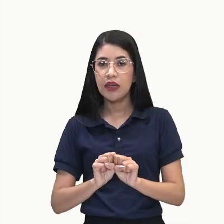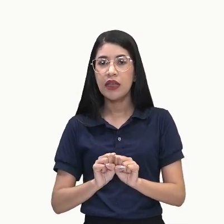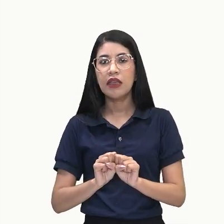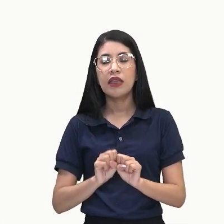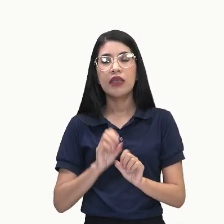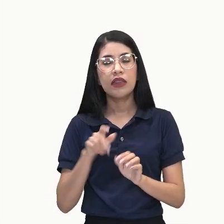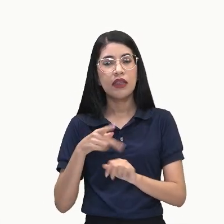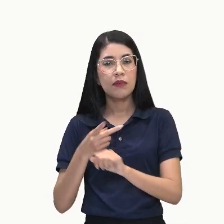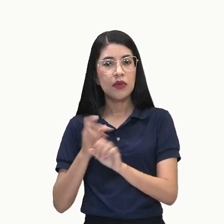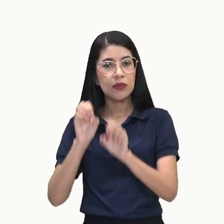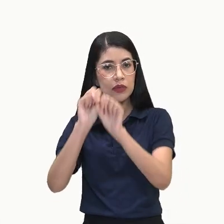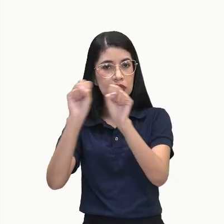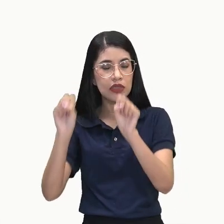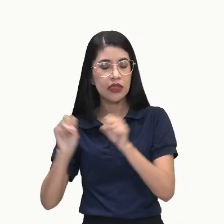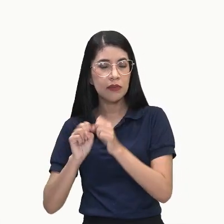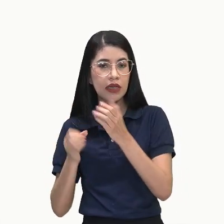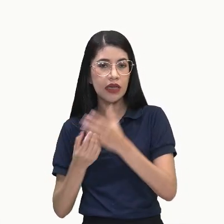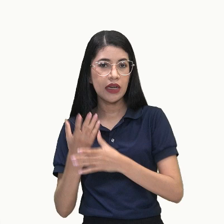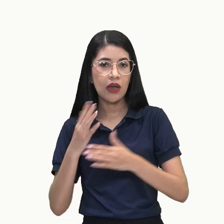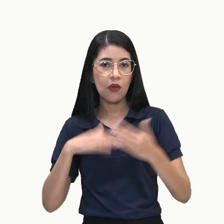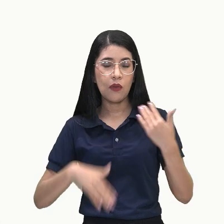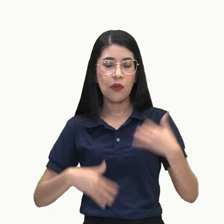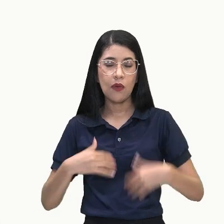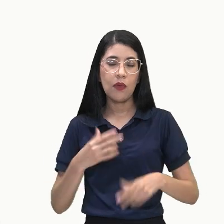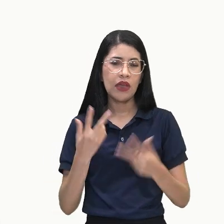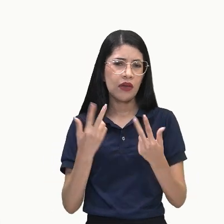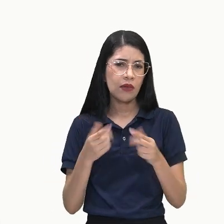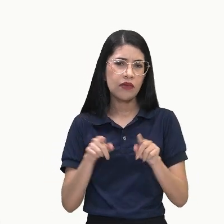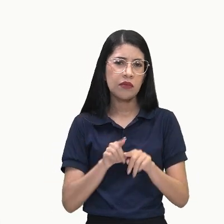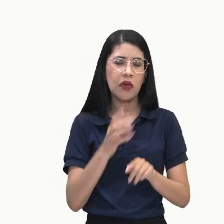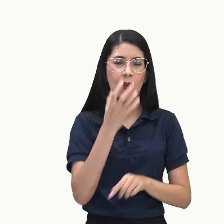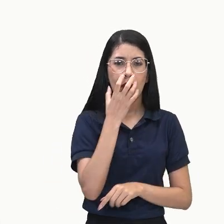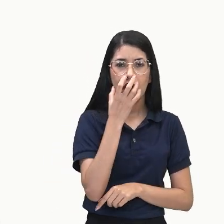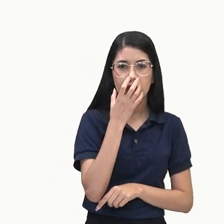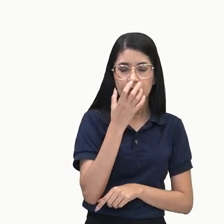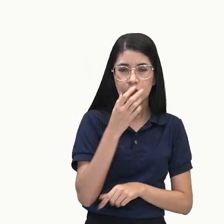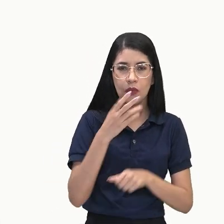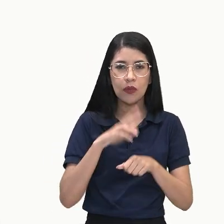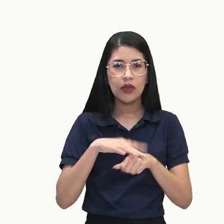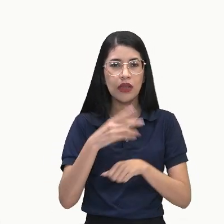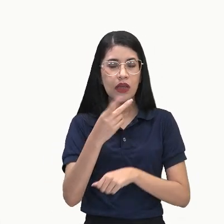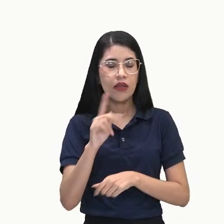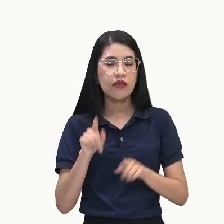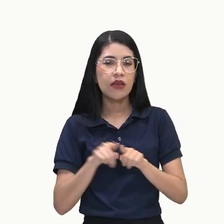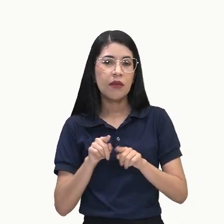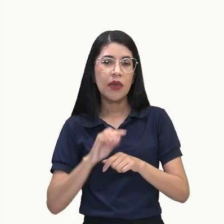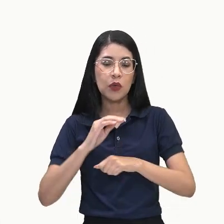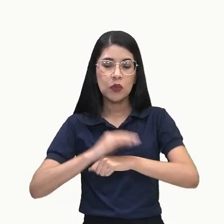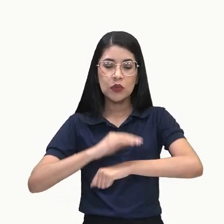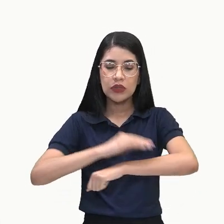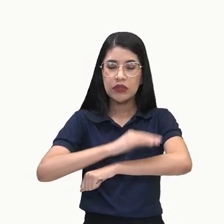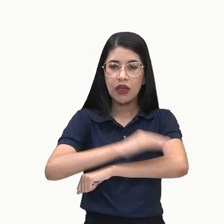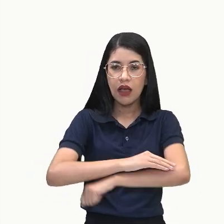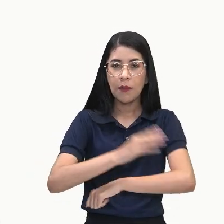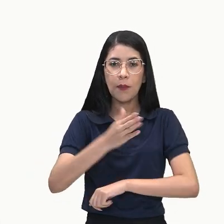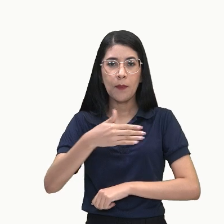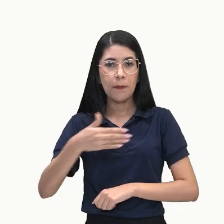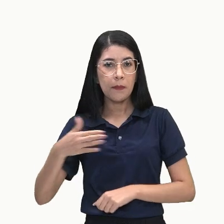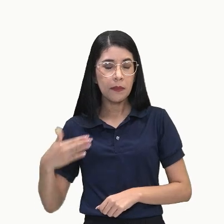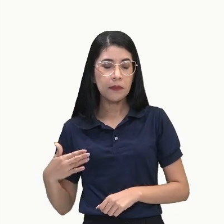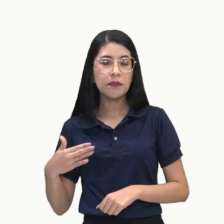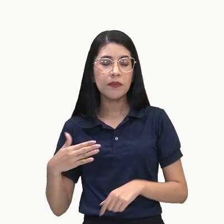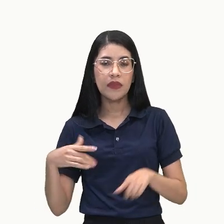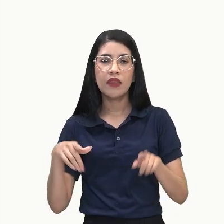corpo. Assim como o cachorro do quintal, assim como o sapo, assim como os peixes,